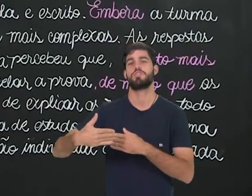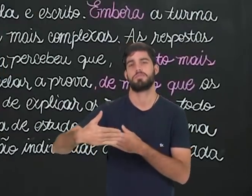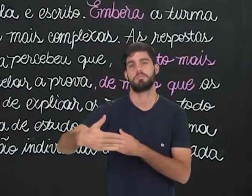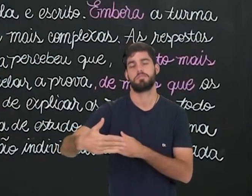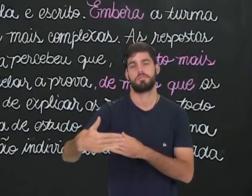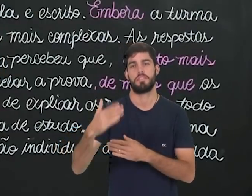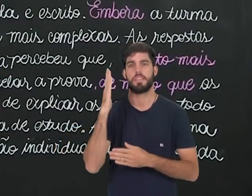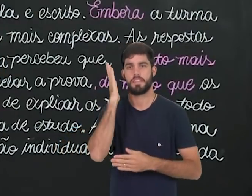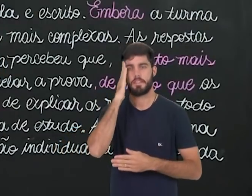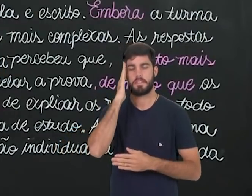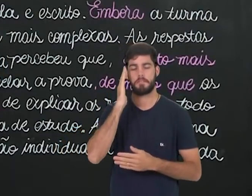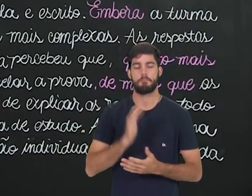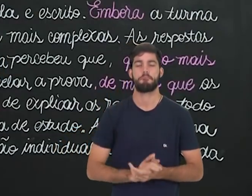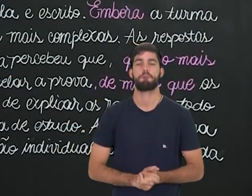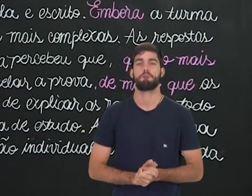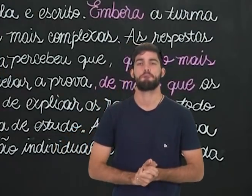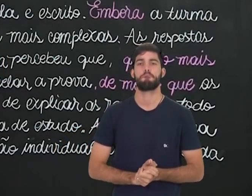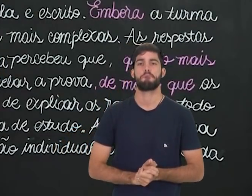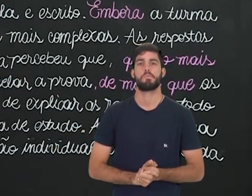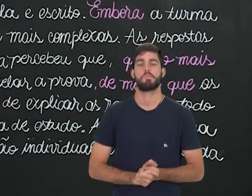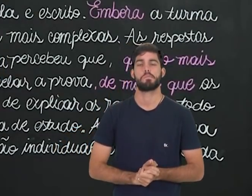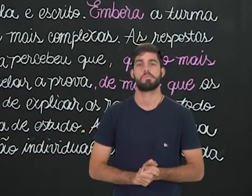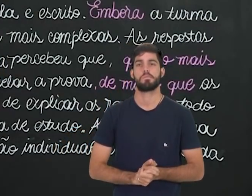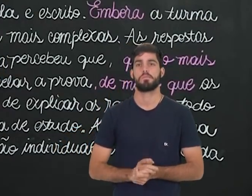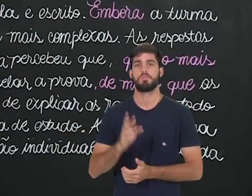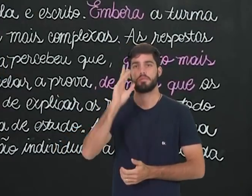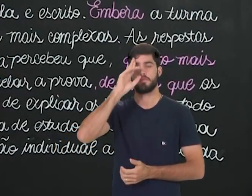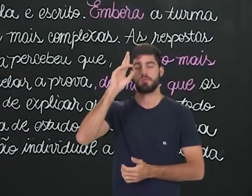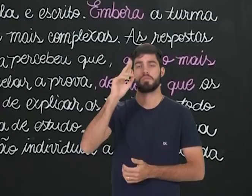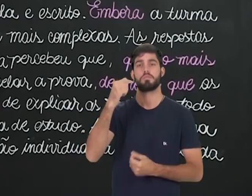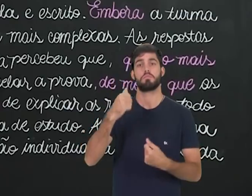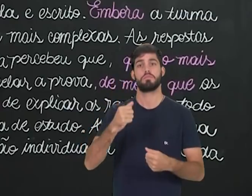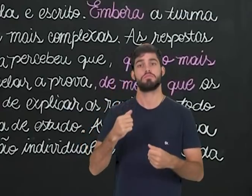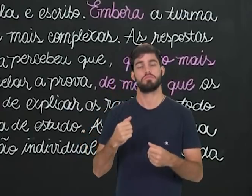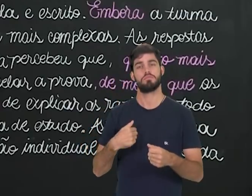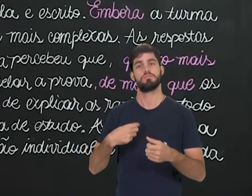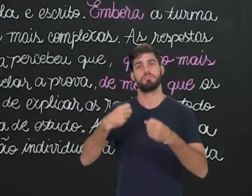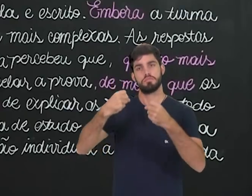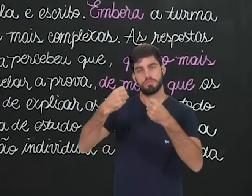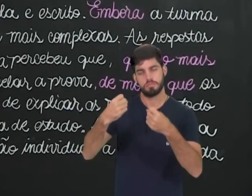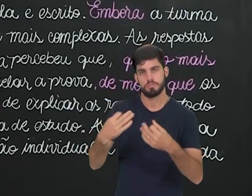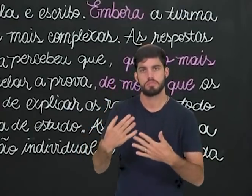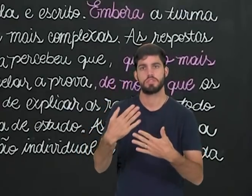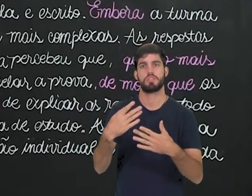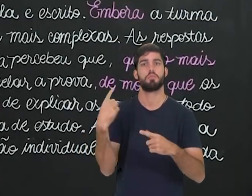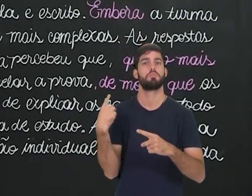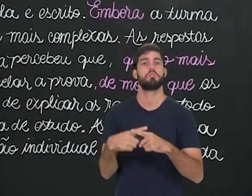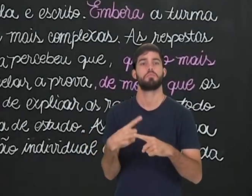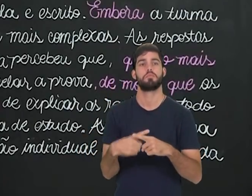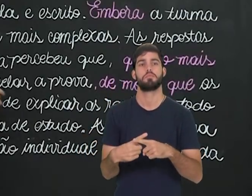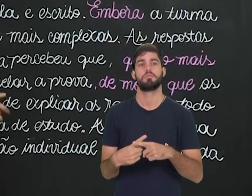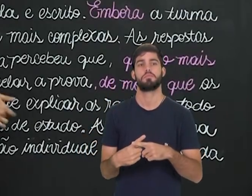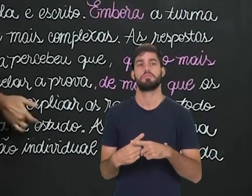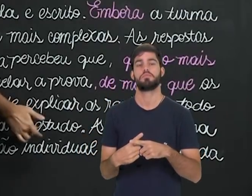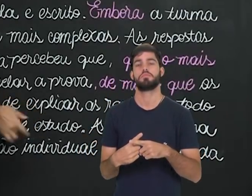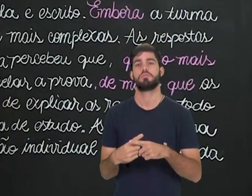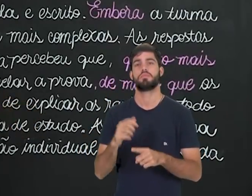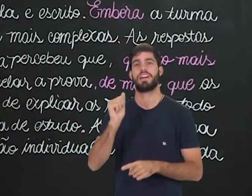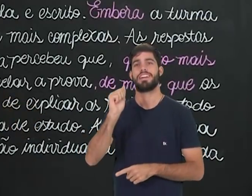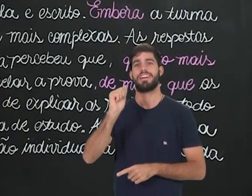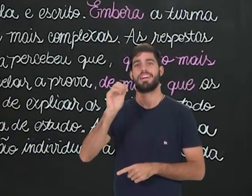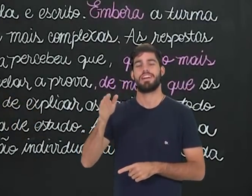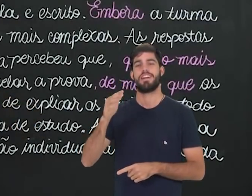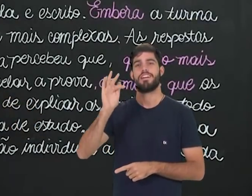consecutiva, porque ela indica uma consequência. A direção teve que intervir a fim de explicar as razões. Olha, a fim